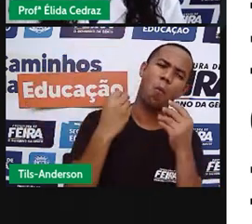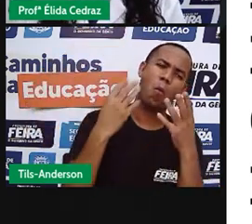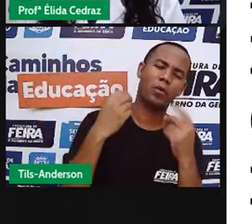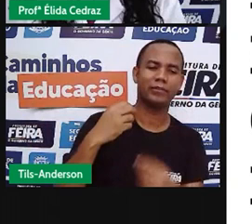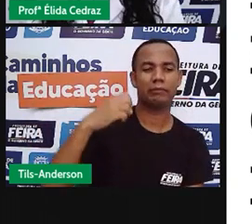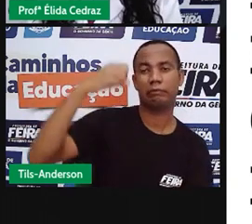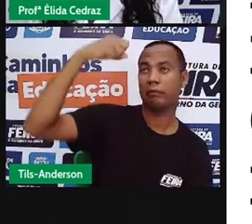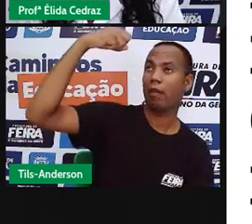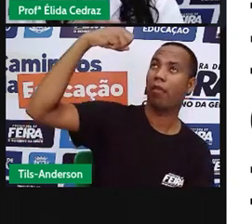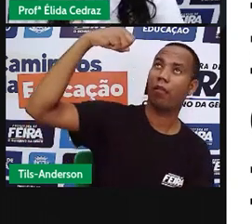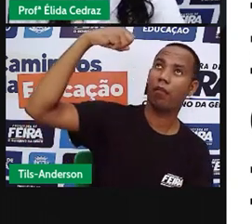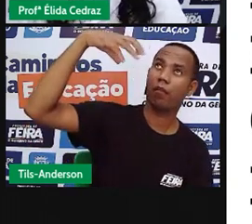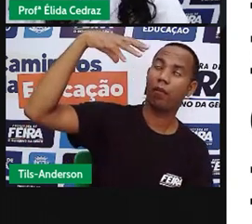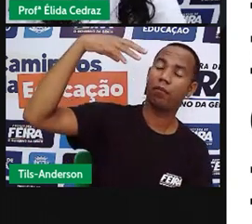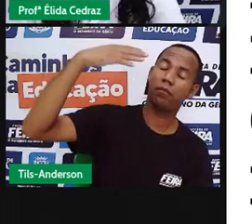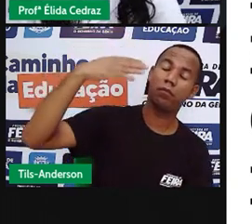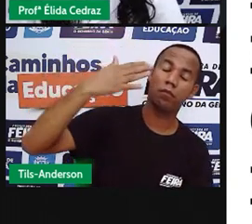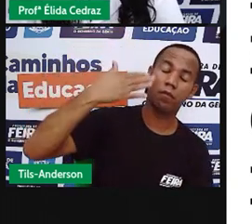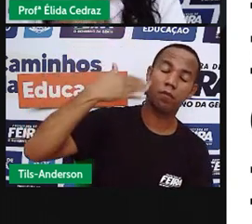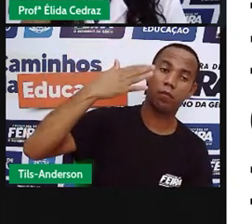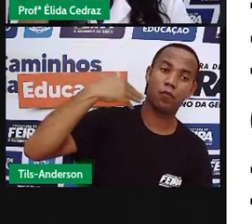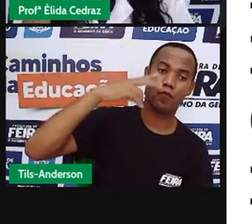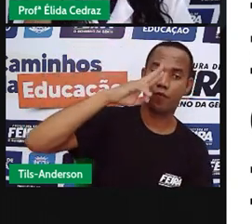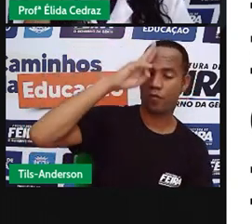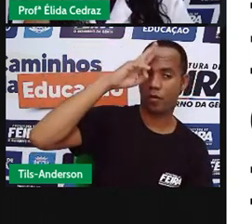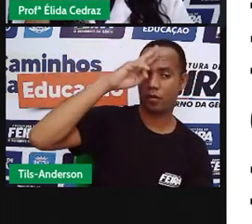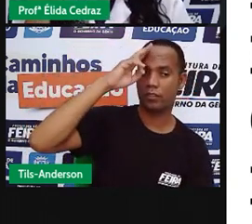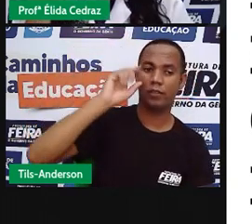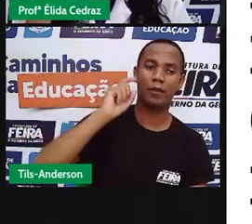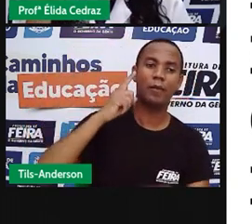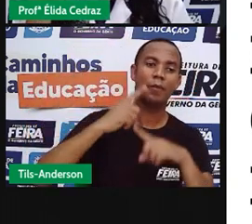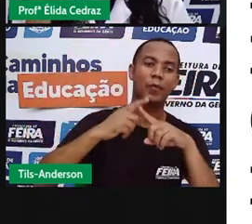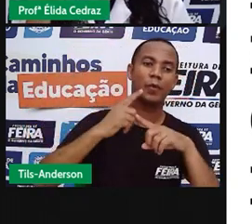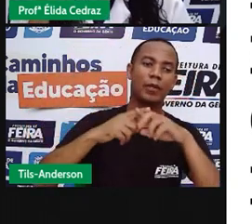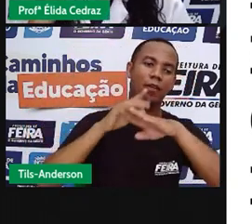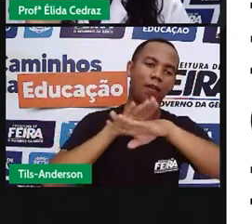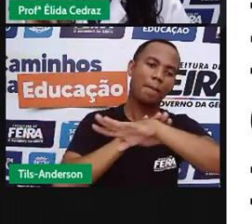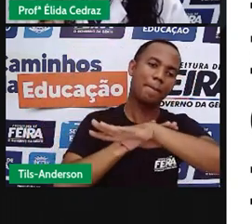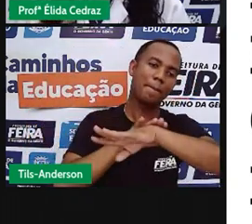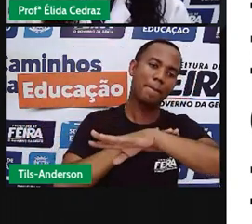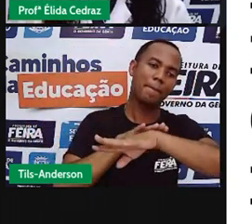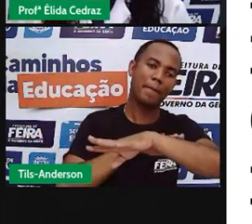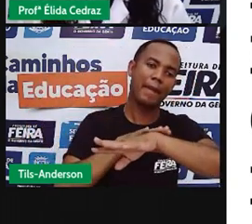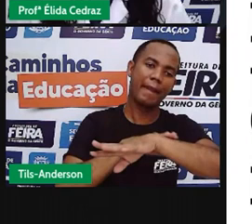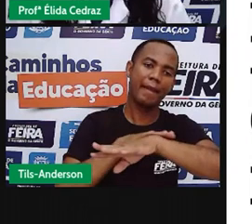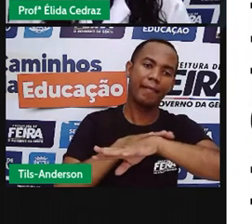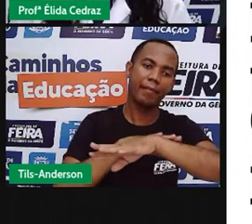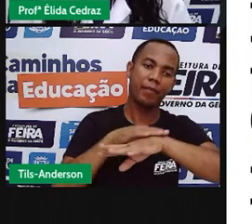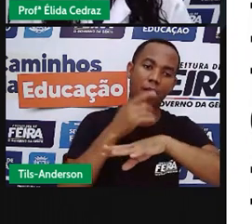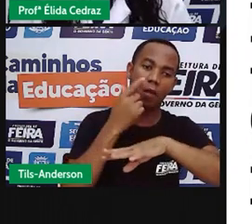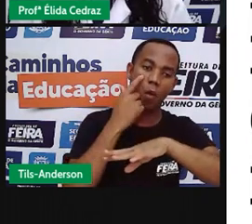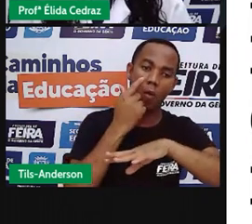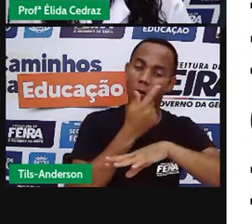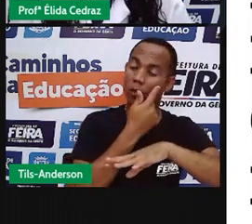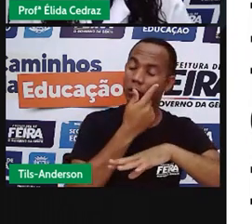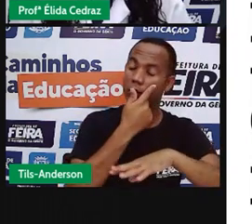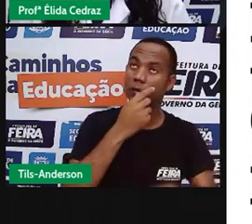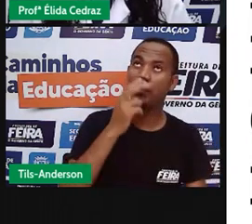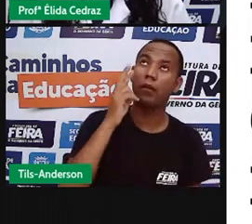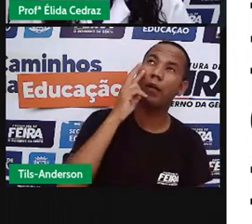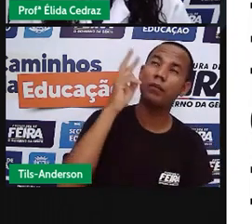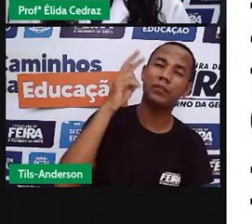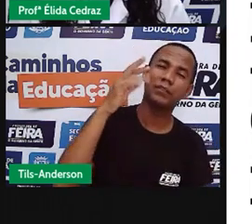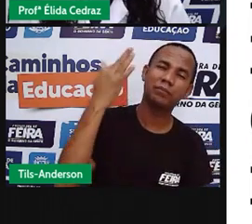certos cuidados com a nossa pele e com os nossos olhos. Existem horários específicos para a gente